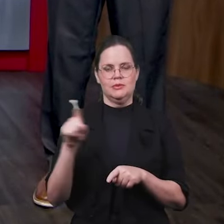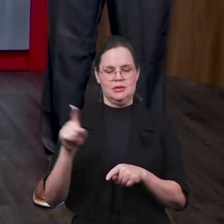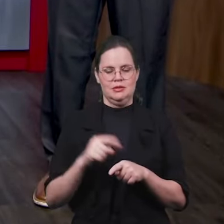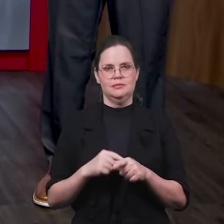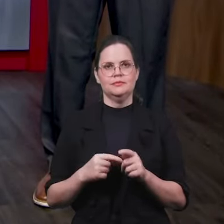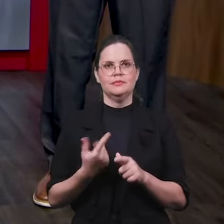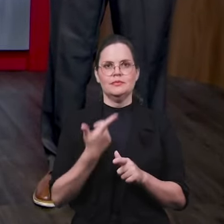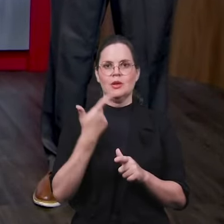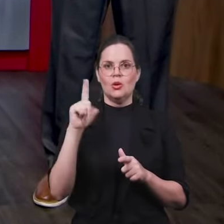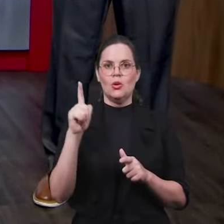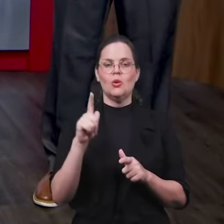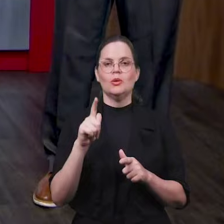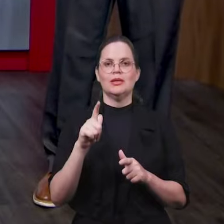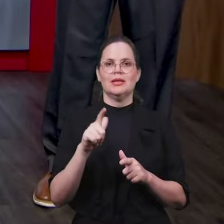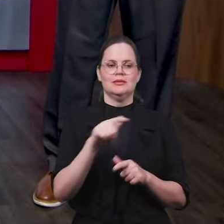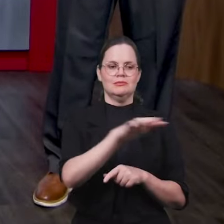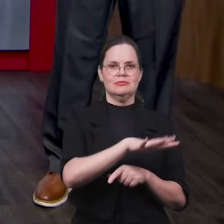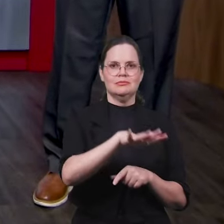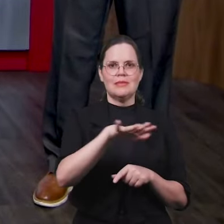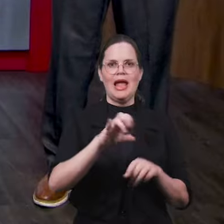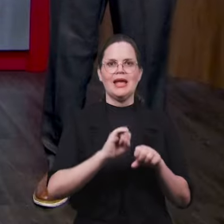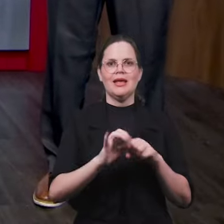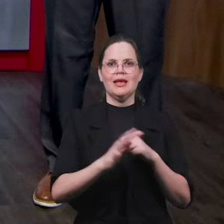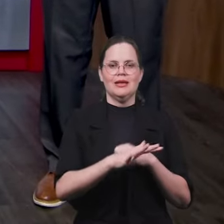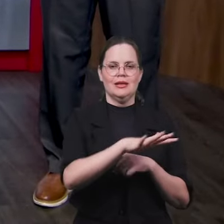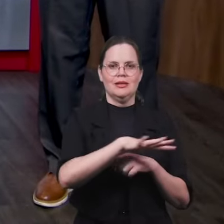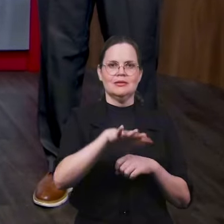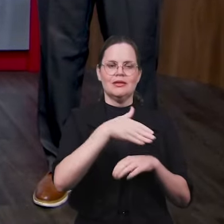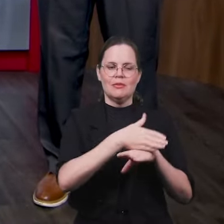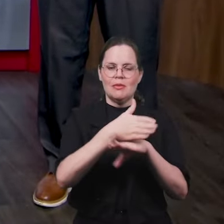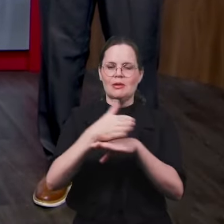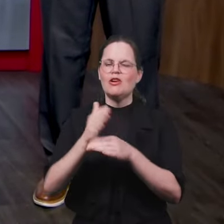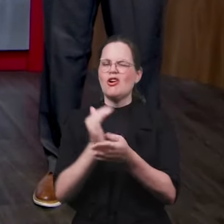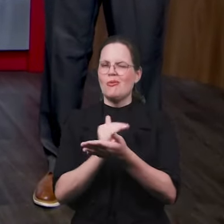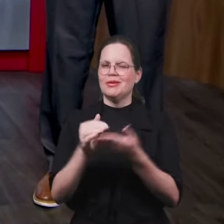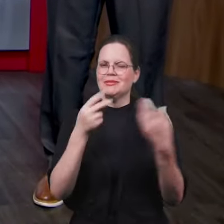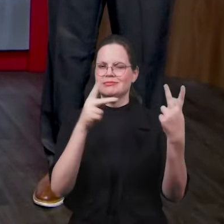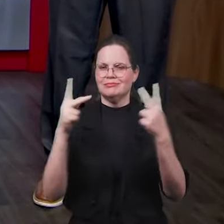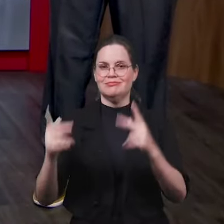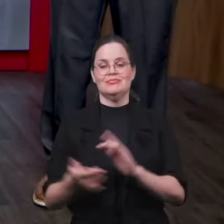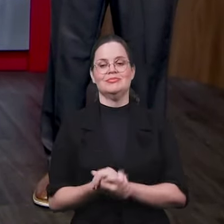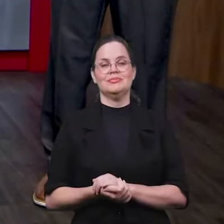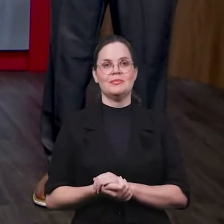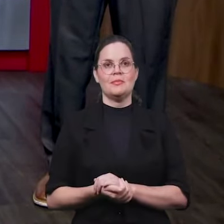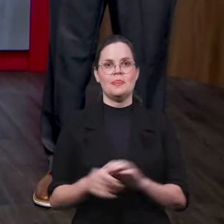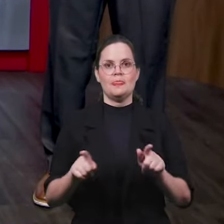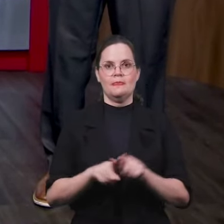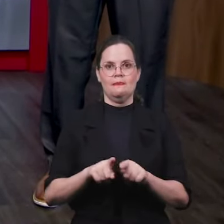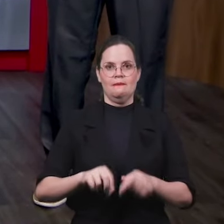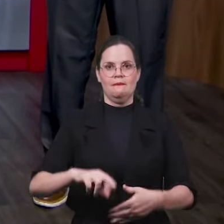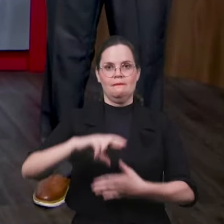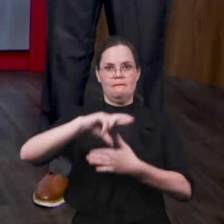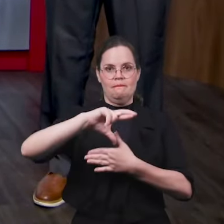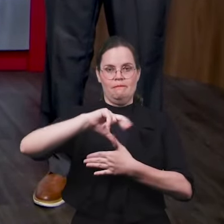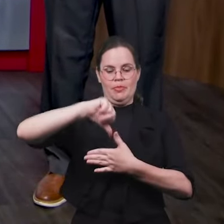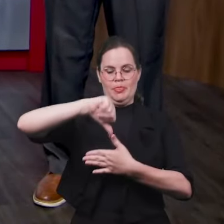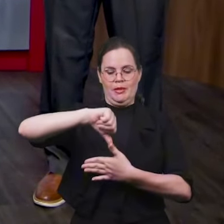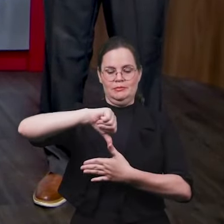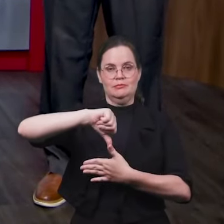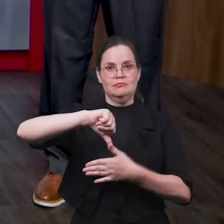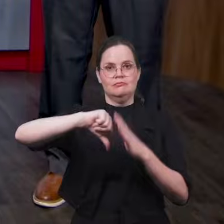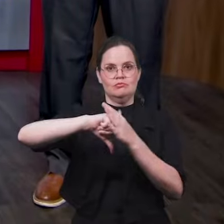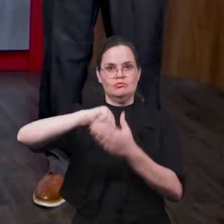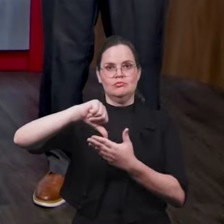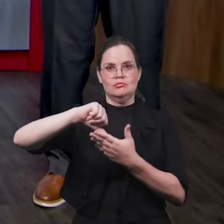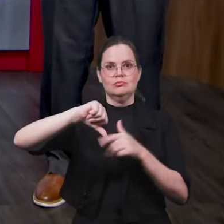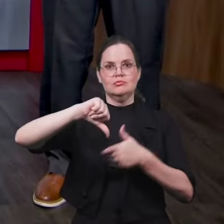Jamaica, e outras ilhas que vamos entrar aí no Caribe. E a América Central, que nós devemos estar